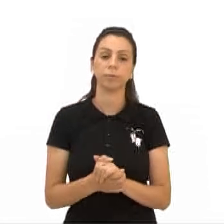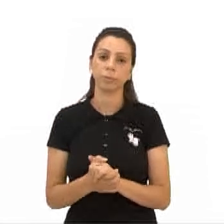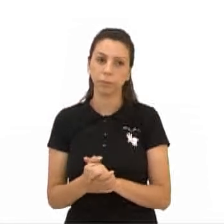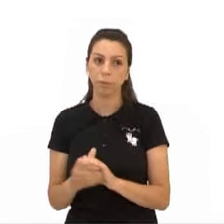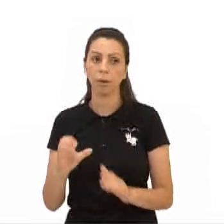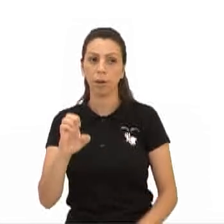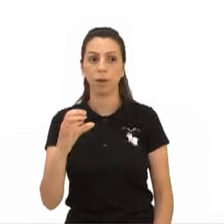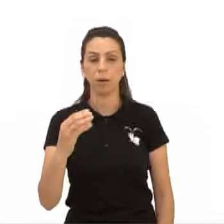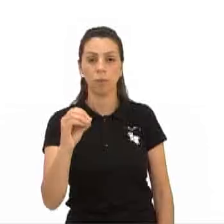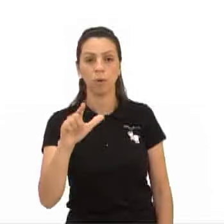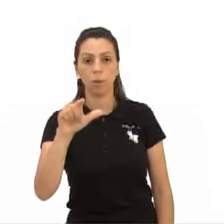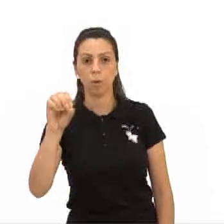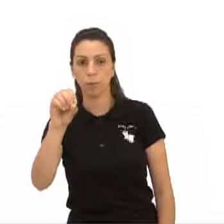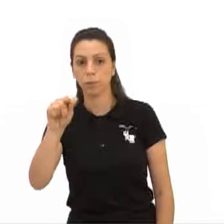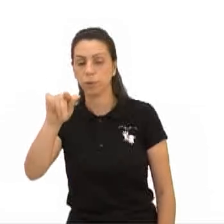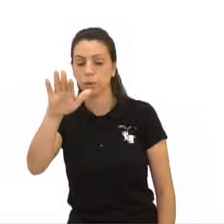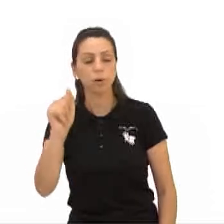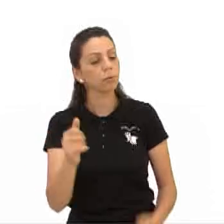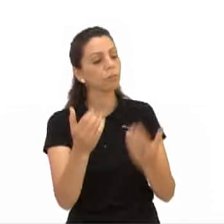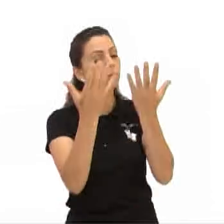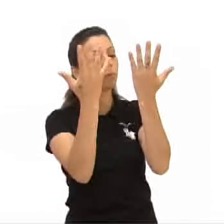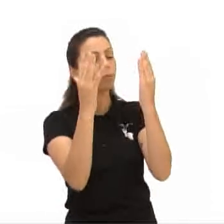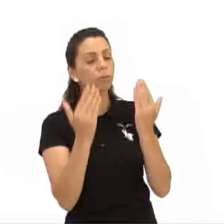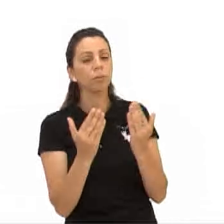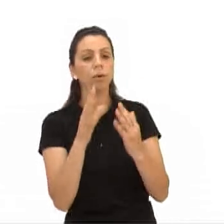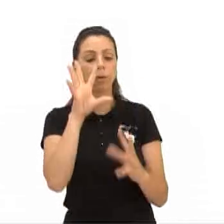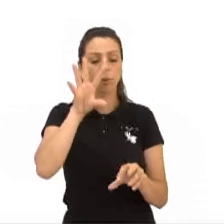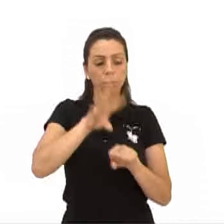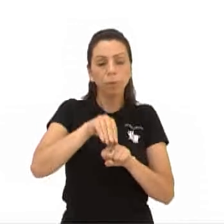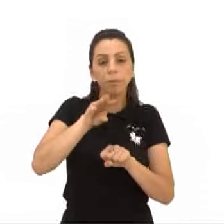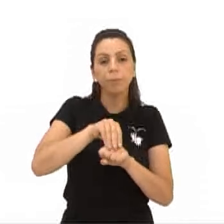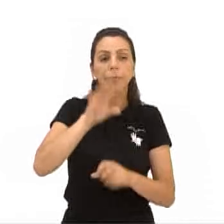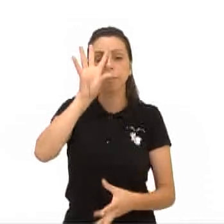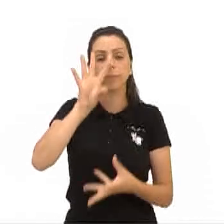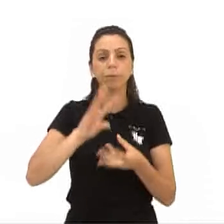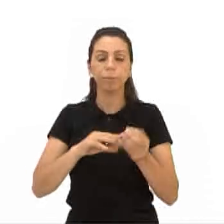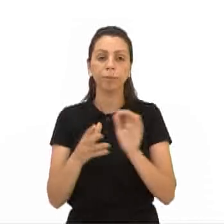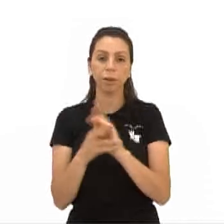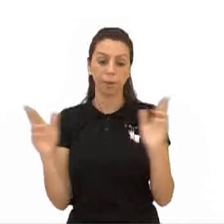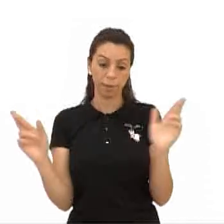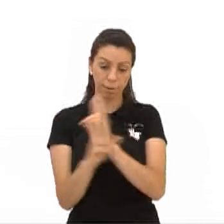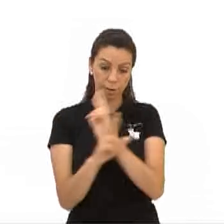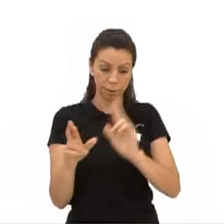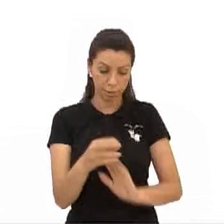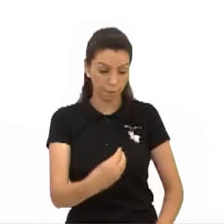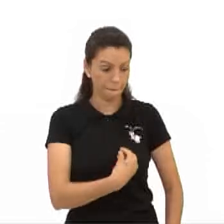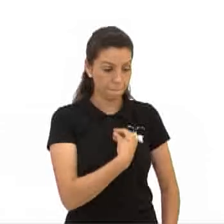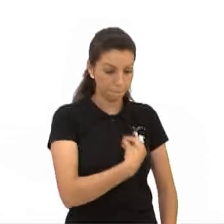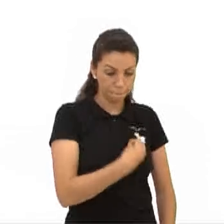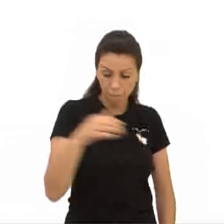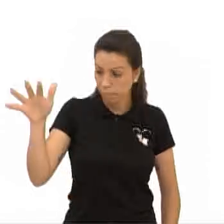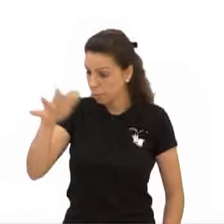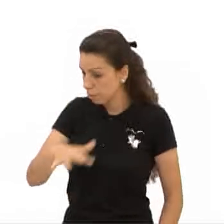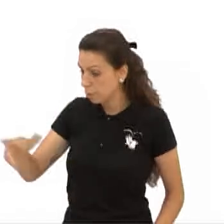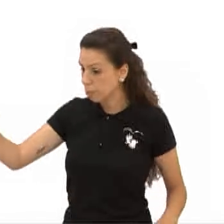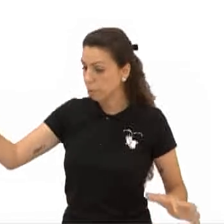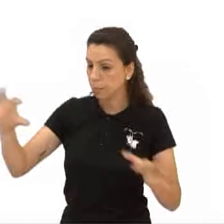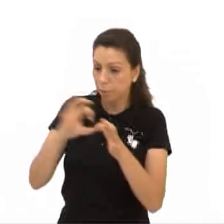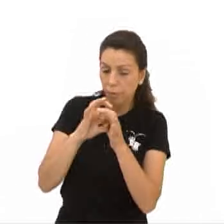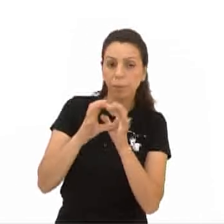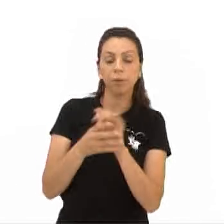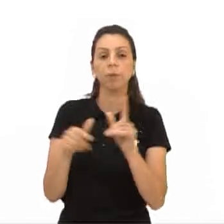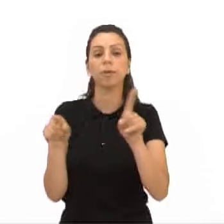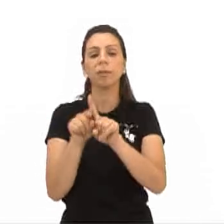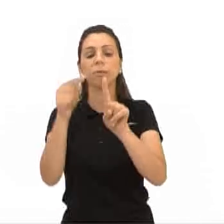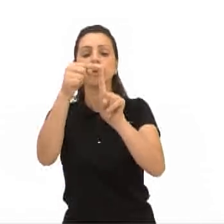sobre o foco da ecologia, a gente quer interpretar qual que é a relação que existe entre esses seres vivos e o ambiente, quais são os tipos de